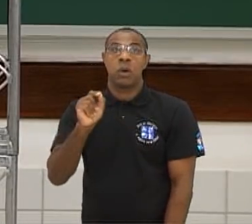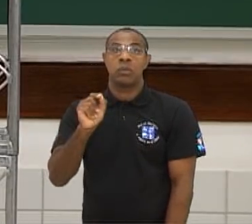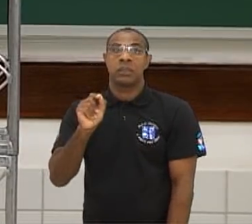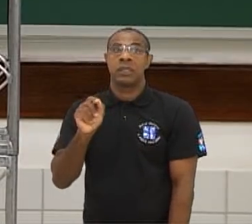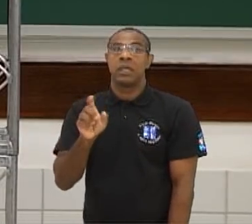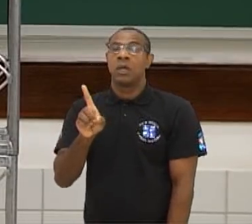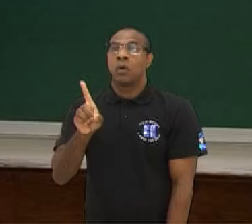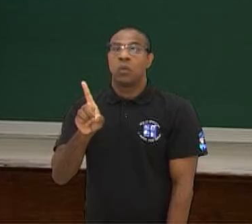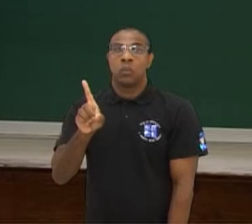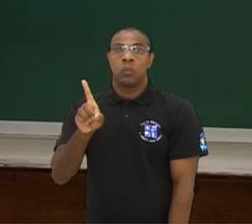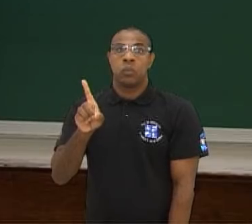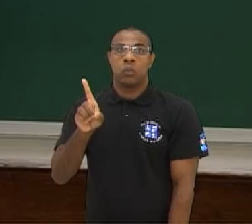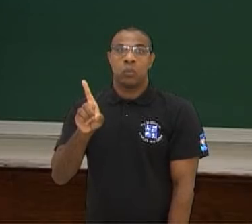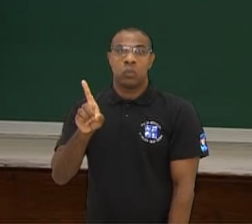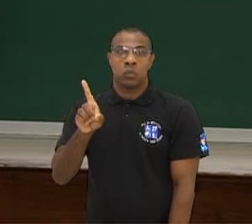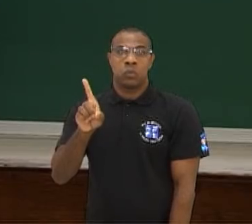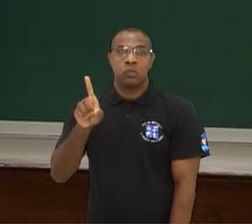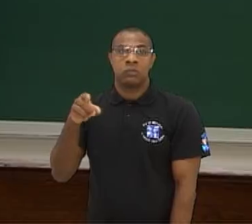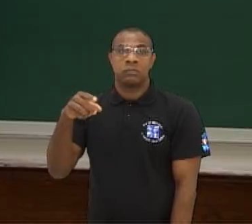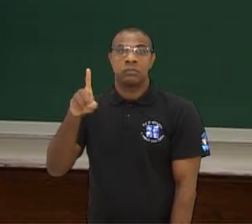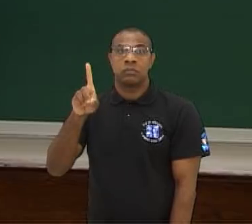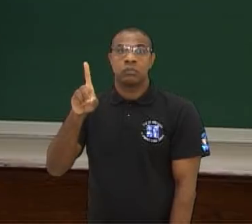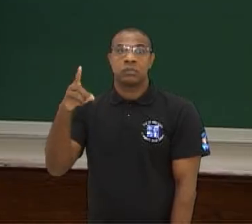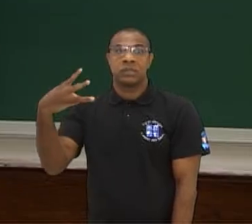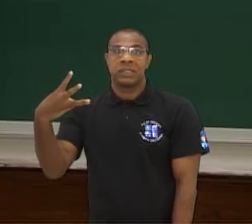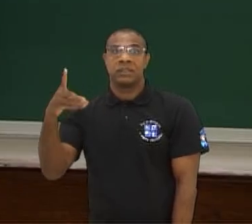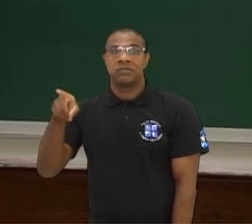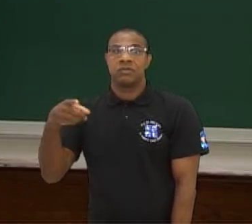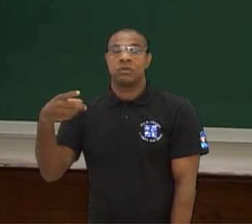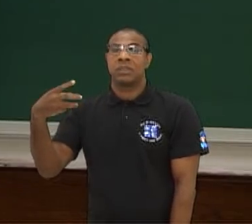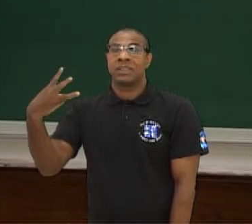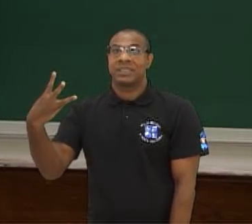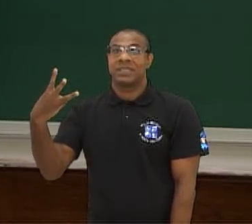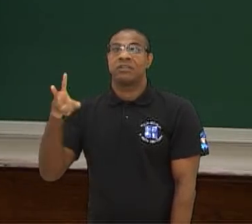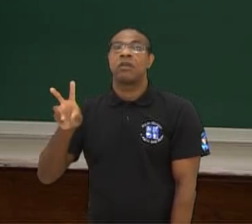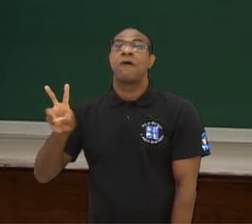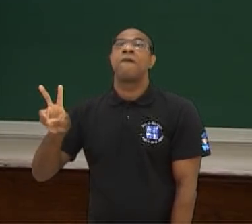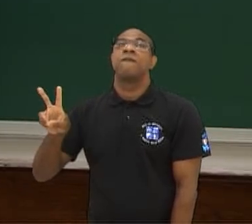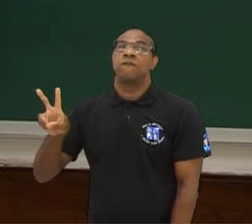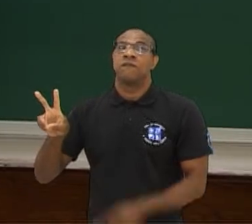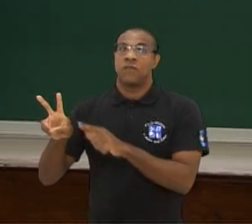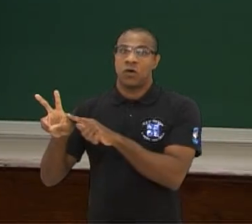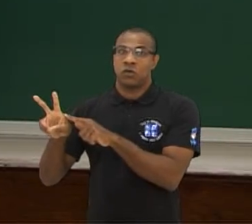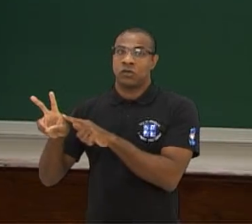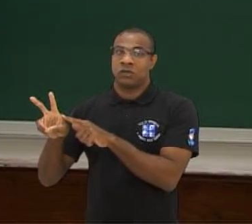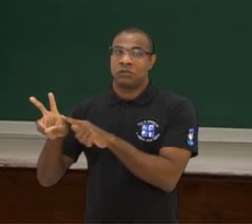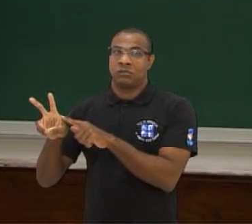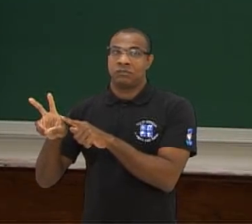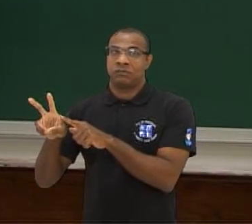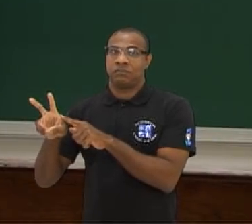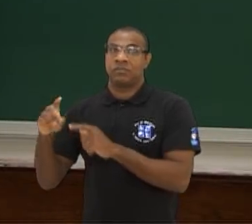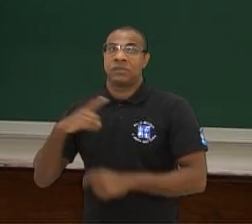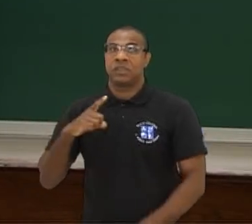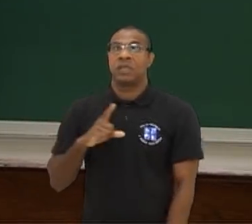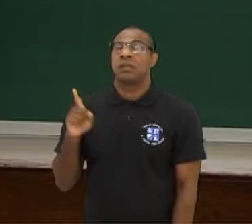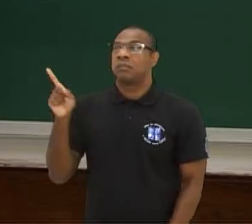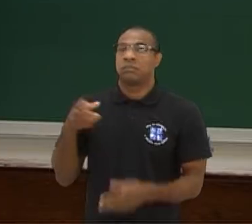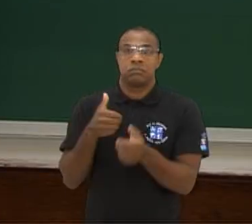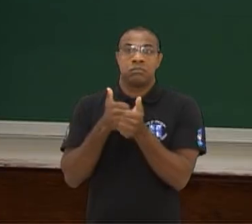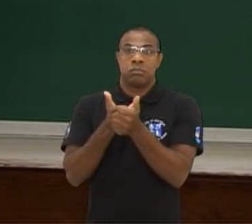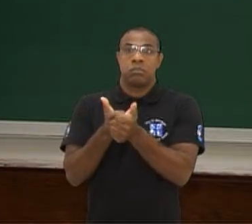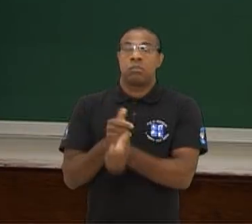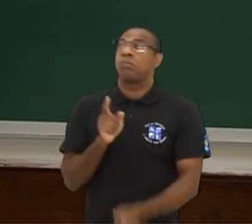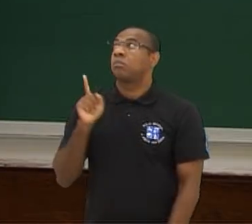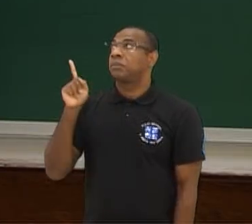tão intuitiva, não é? Porque você já tem aqui 1,5 para 10, 2 vão ser